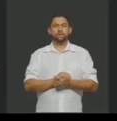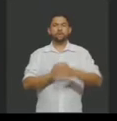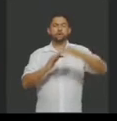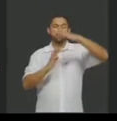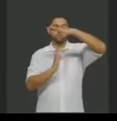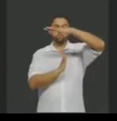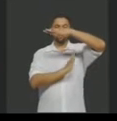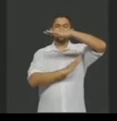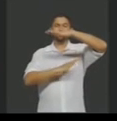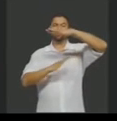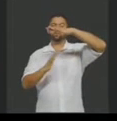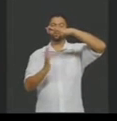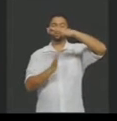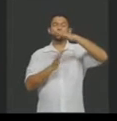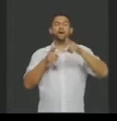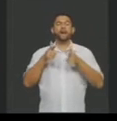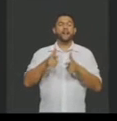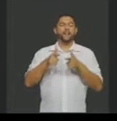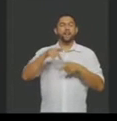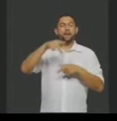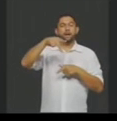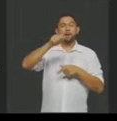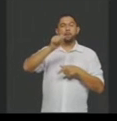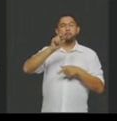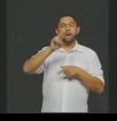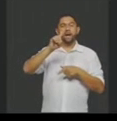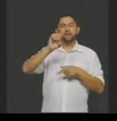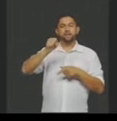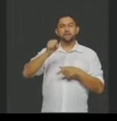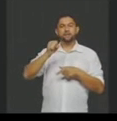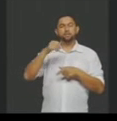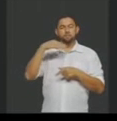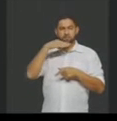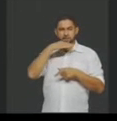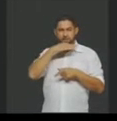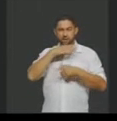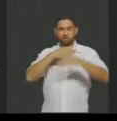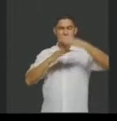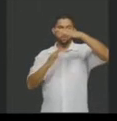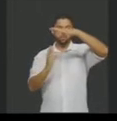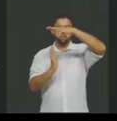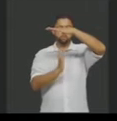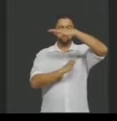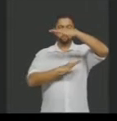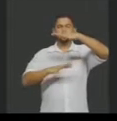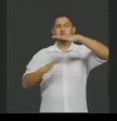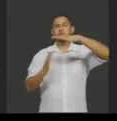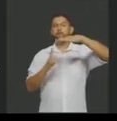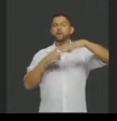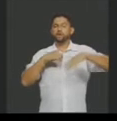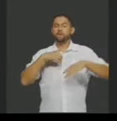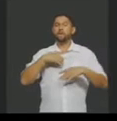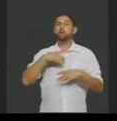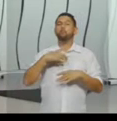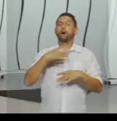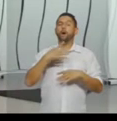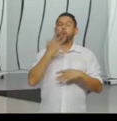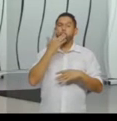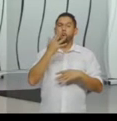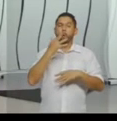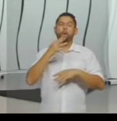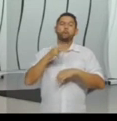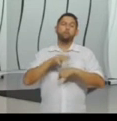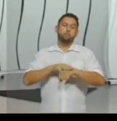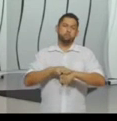algas pardas. Eu prefiro chamar de algas pardas, como você pode ver na figura, pela coloração marrom dessa